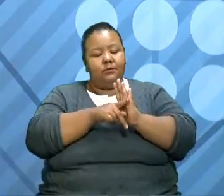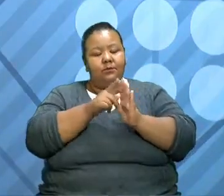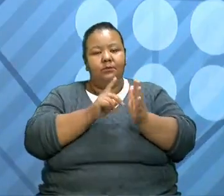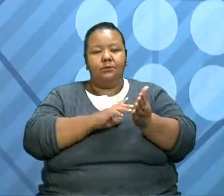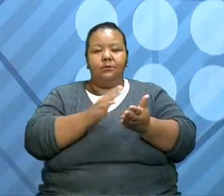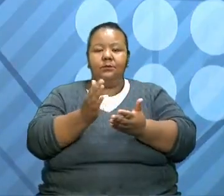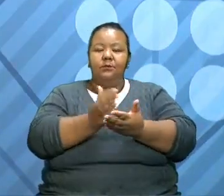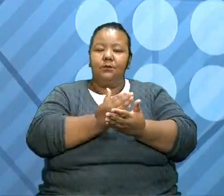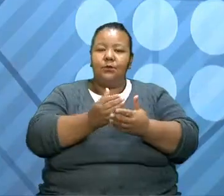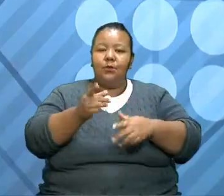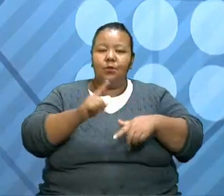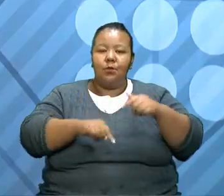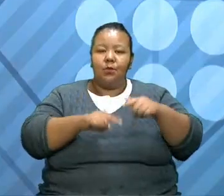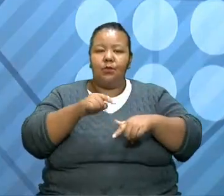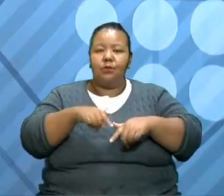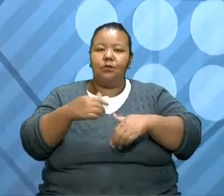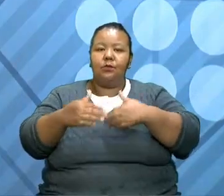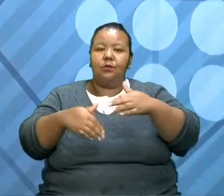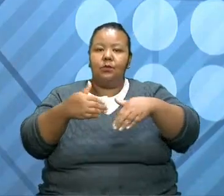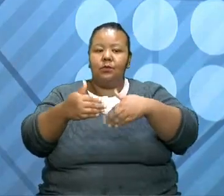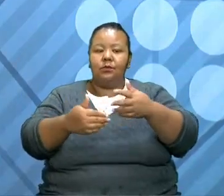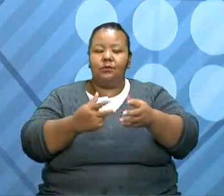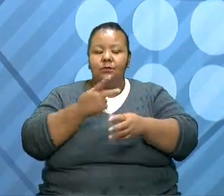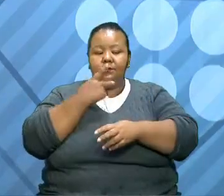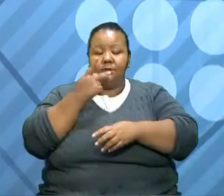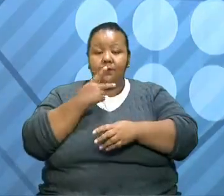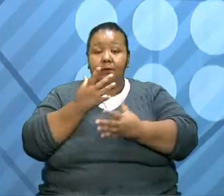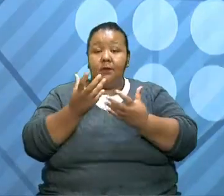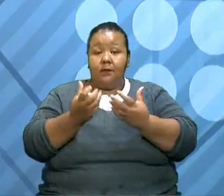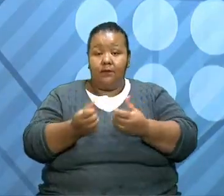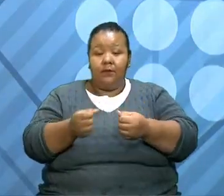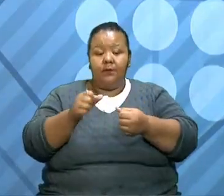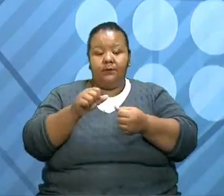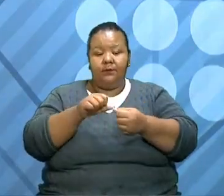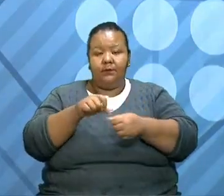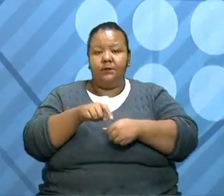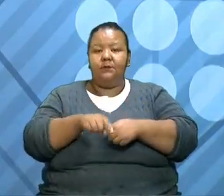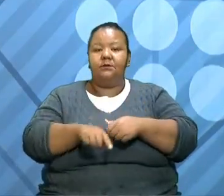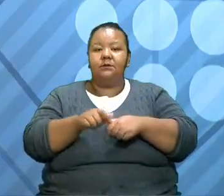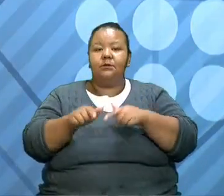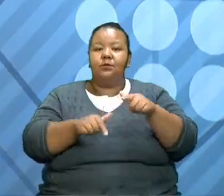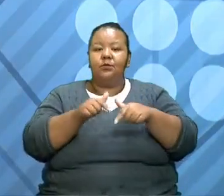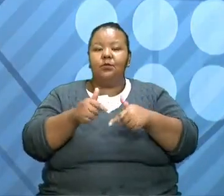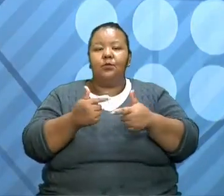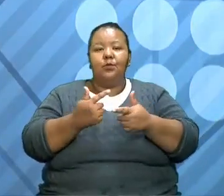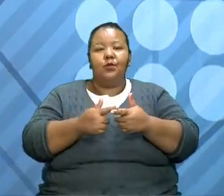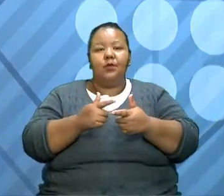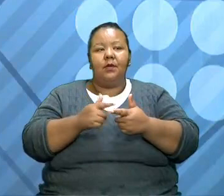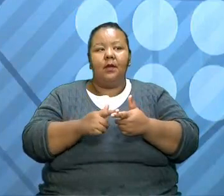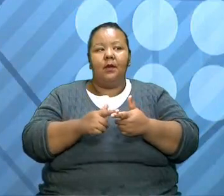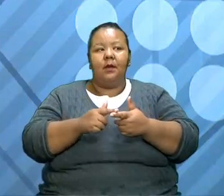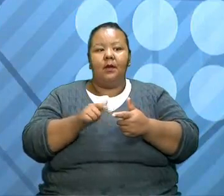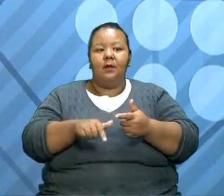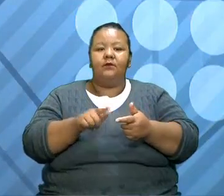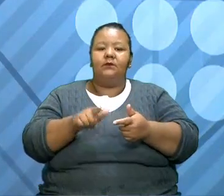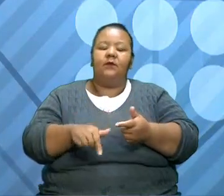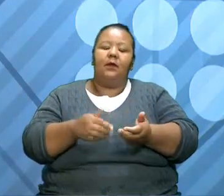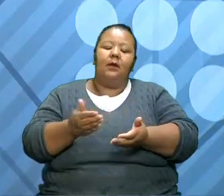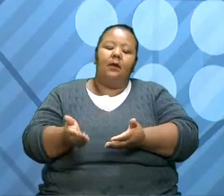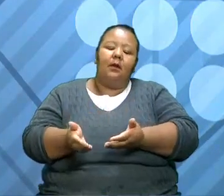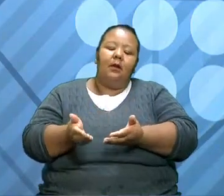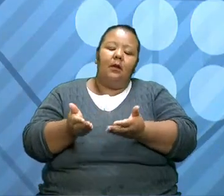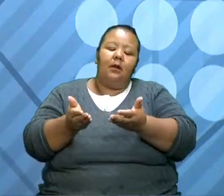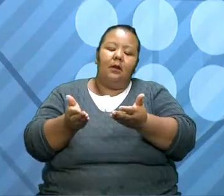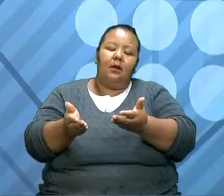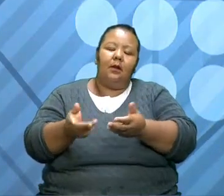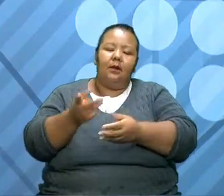produtos ou que o serviço vai ser desenvolvido, fala assim, olha, vamos realizar essa empreitada porque aí você vai motivar essas pessoas,